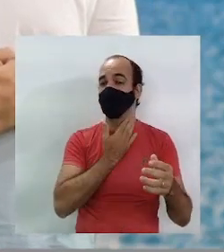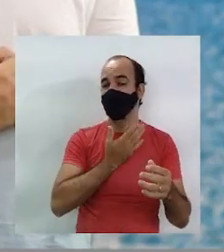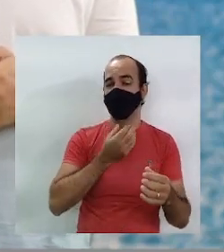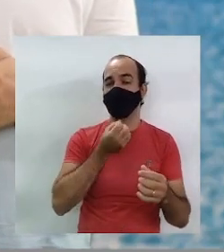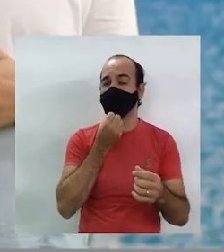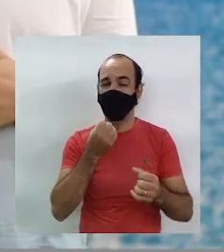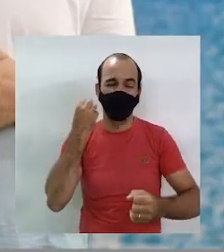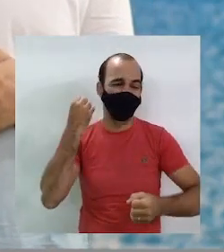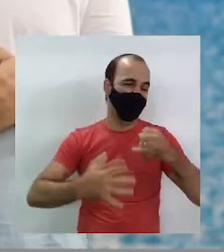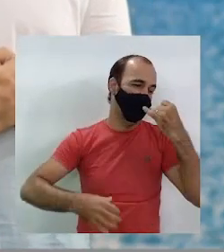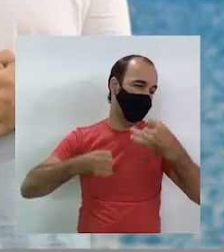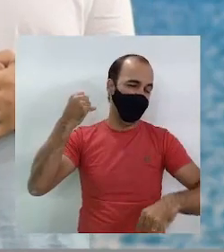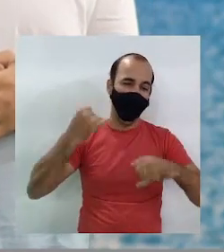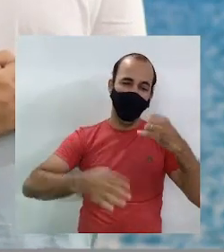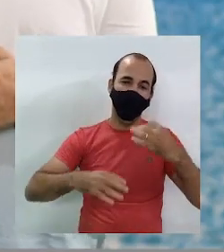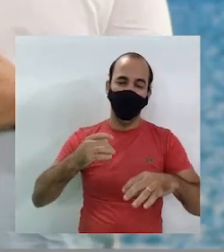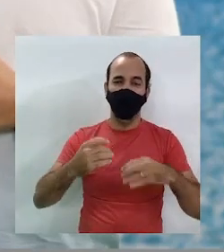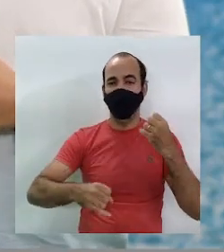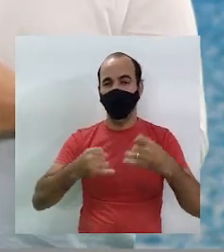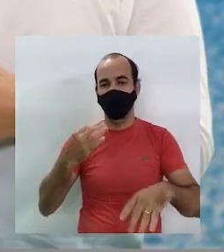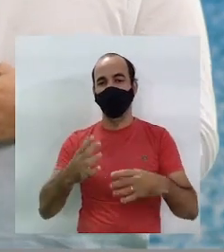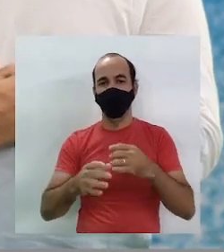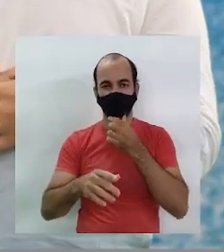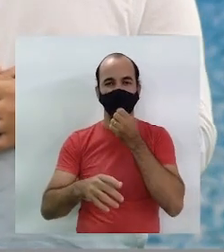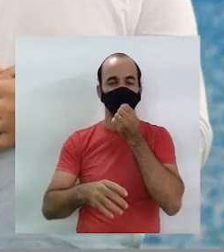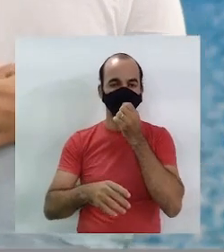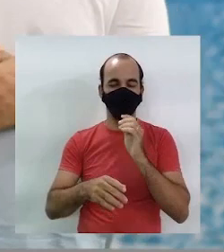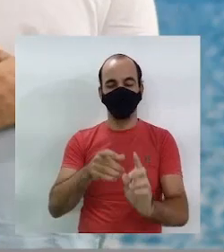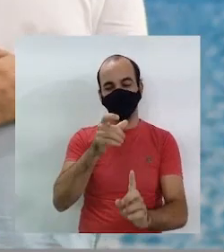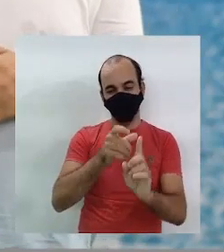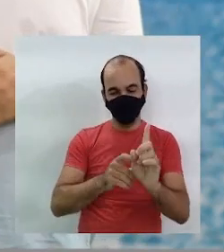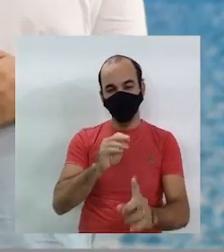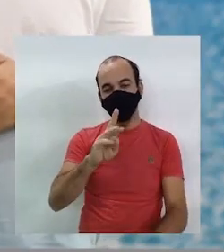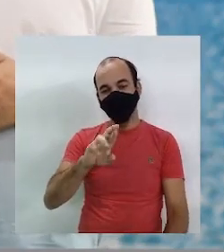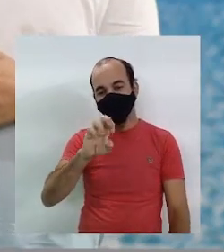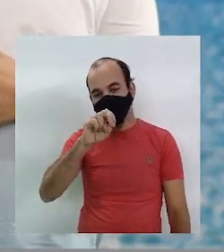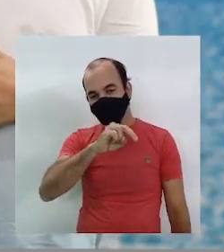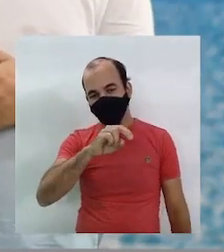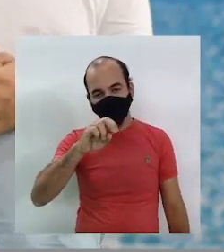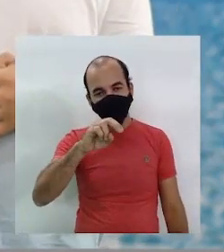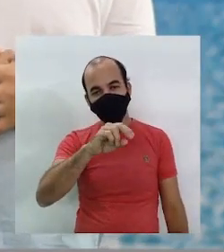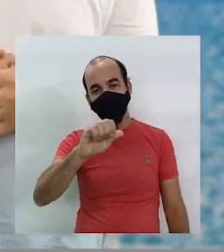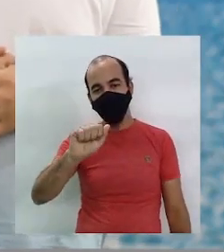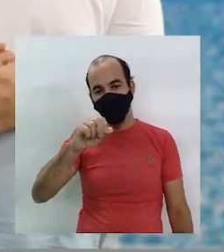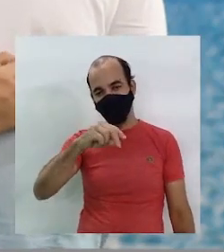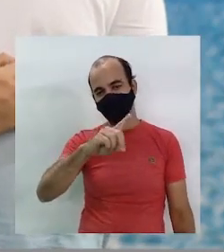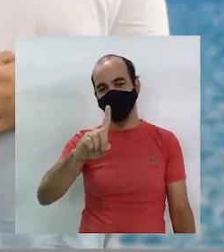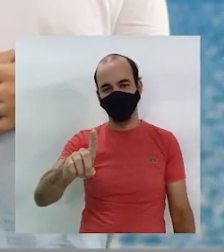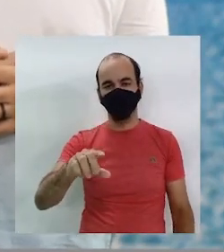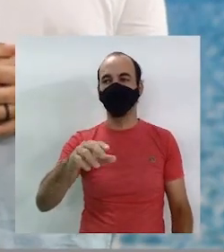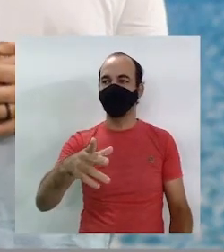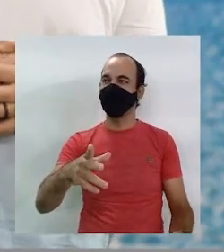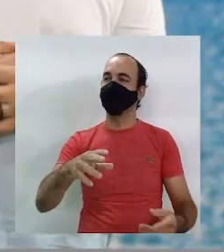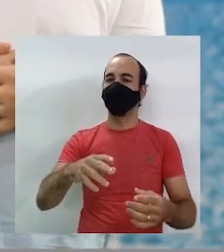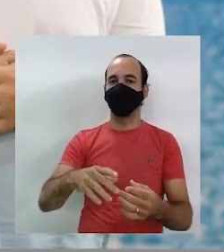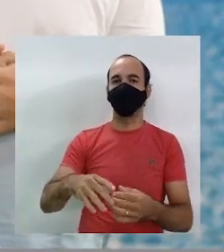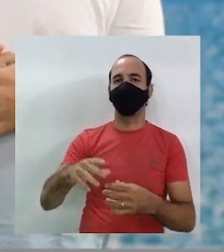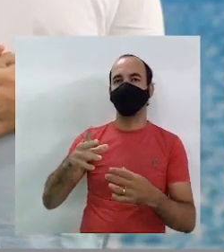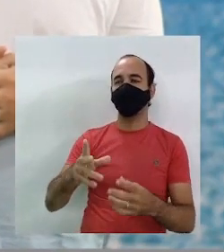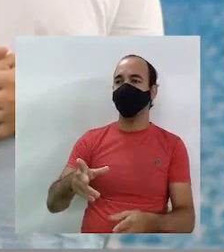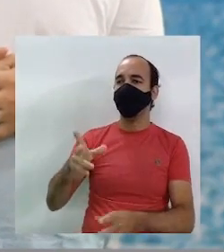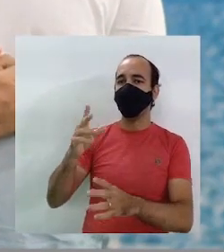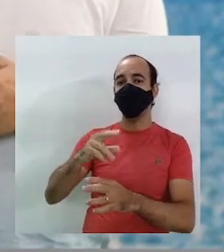um pernambucano, né, recifense, como o senhor falou, né? Sim. A questão de que viu nas artes plásticas, né, essa questão, e